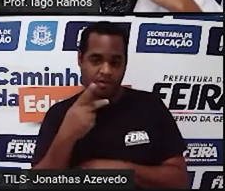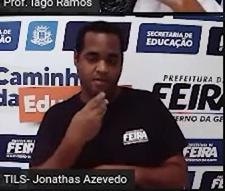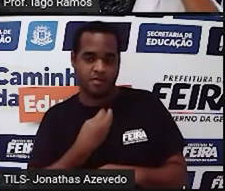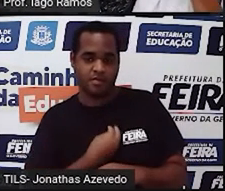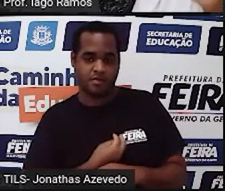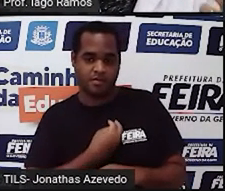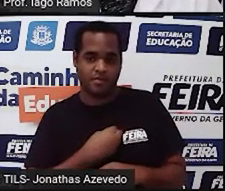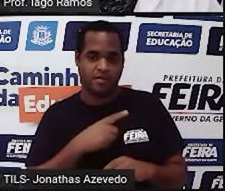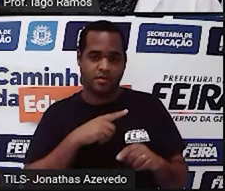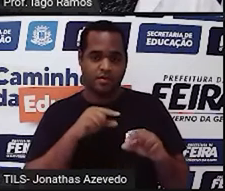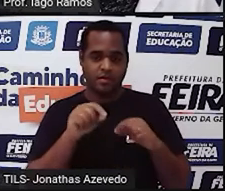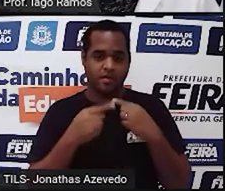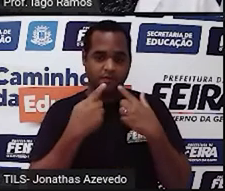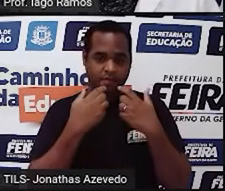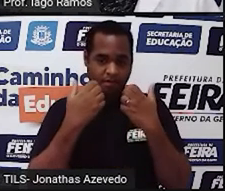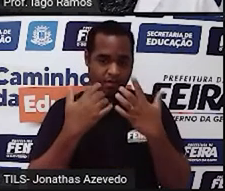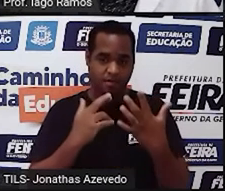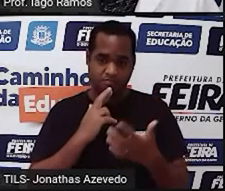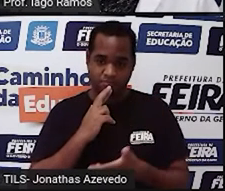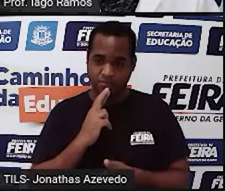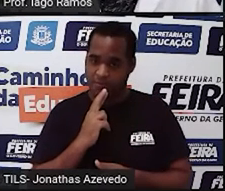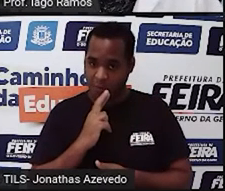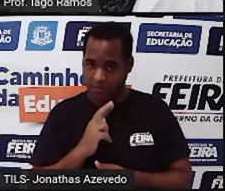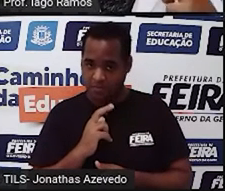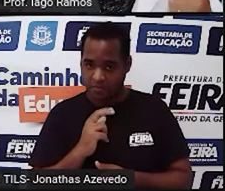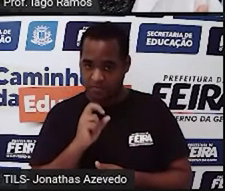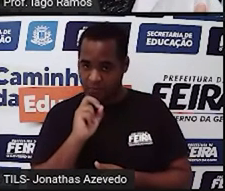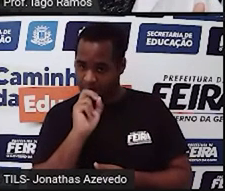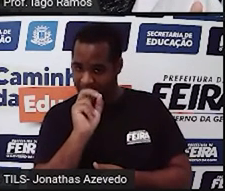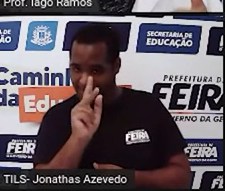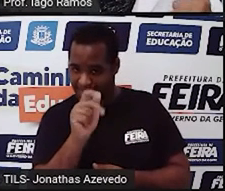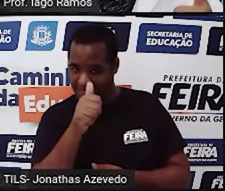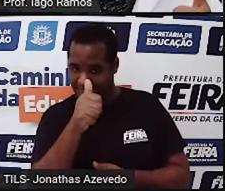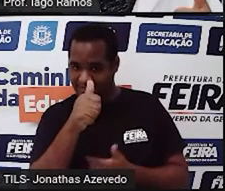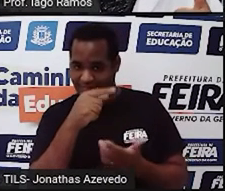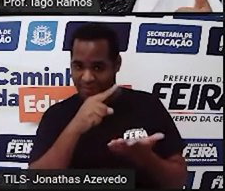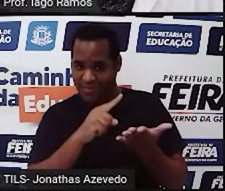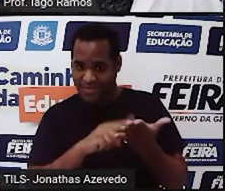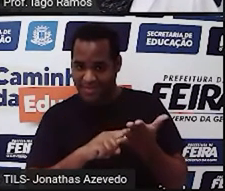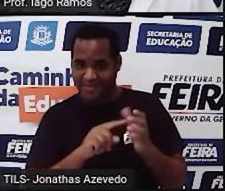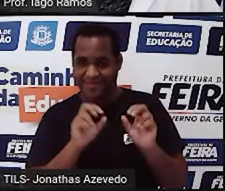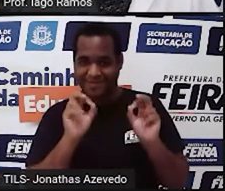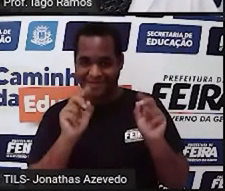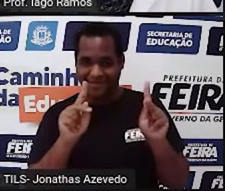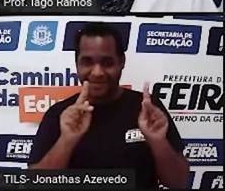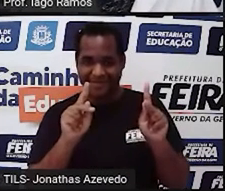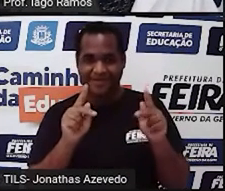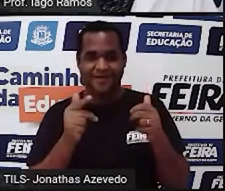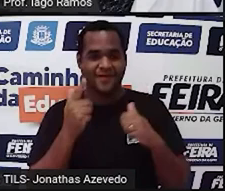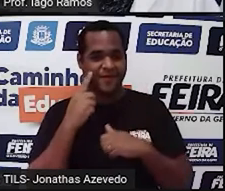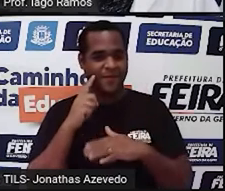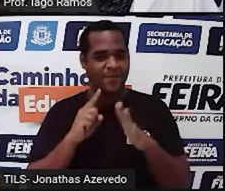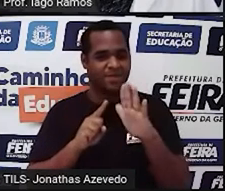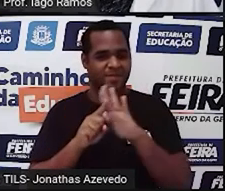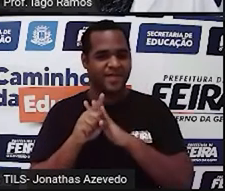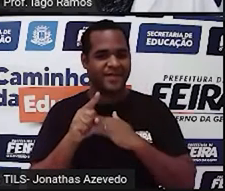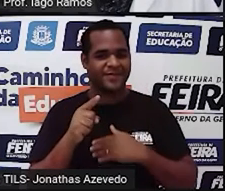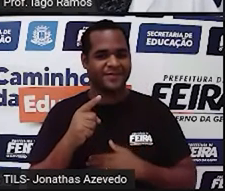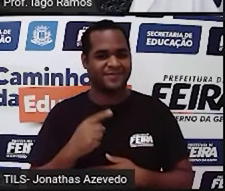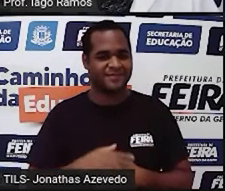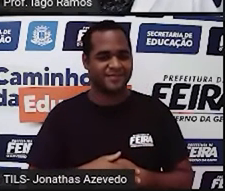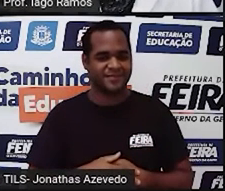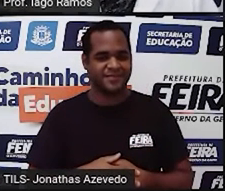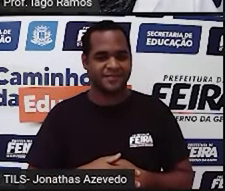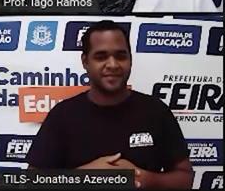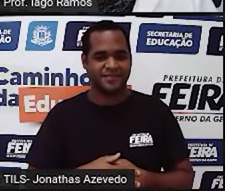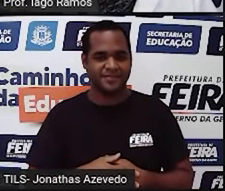você vai falar sua resposta Tá bom beleza Bacana Então bora para a primeira pergunta olha